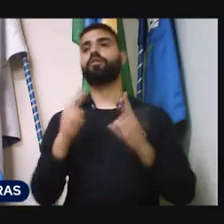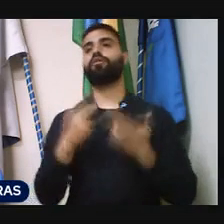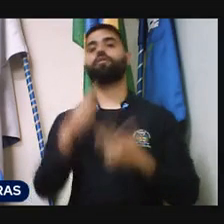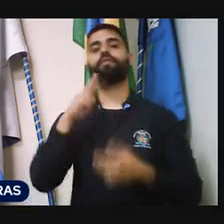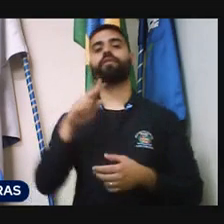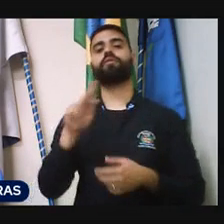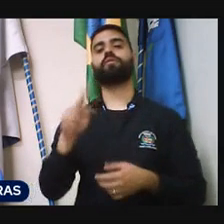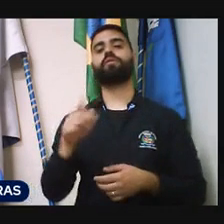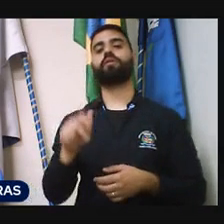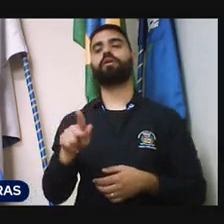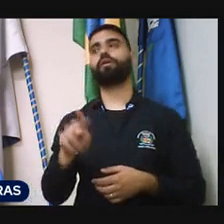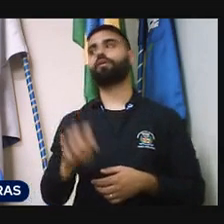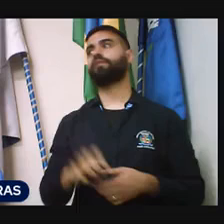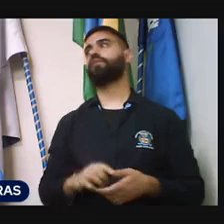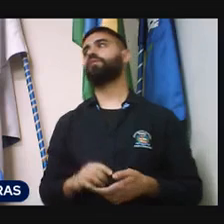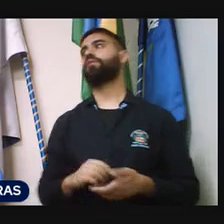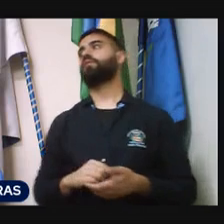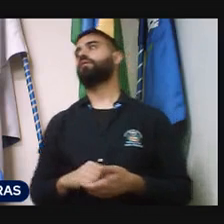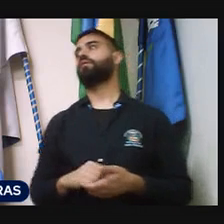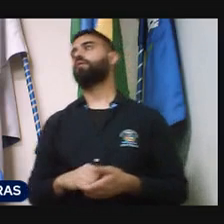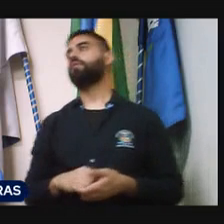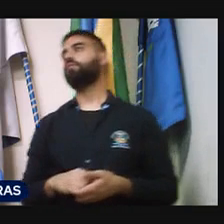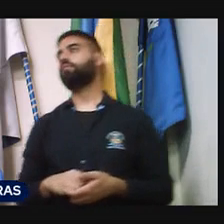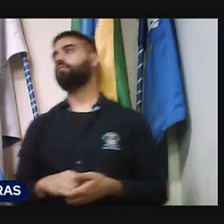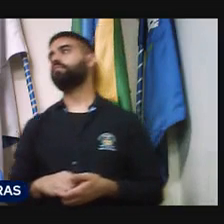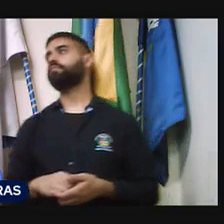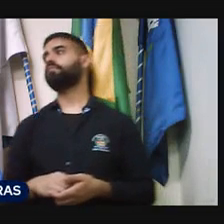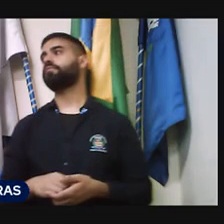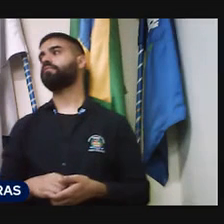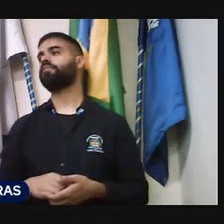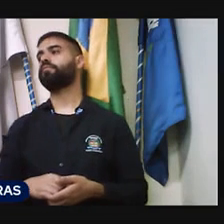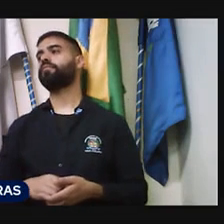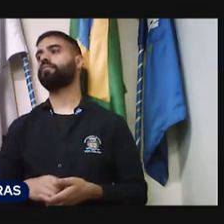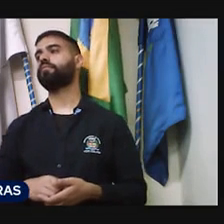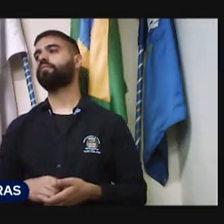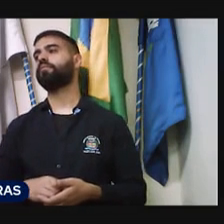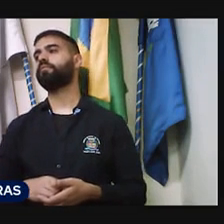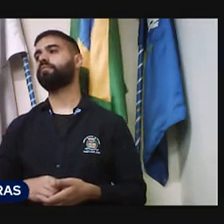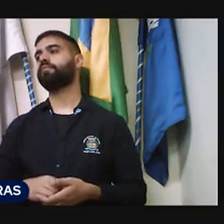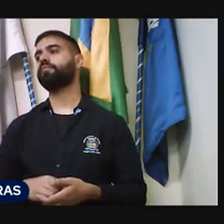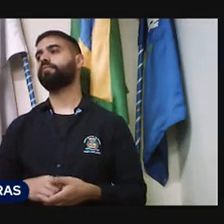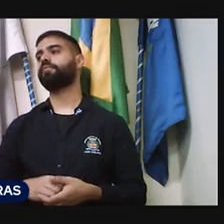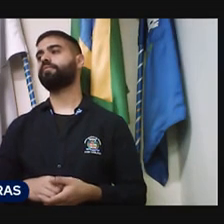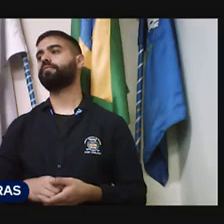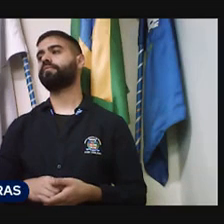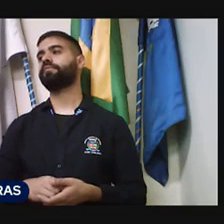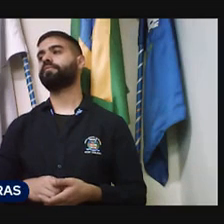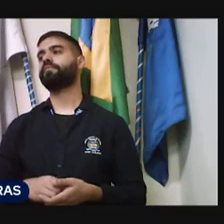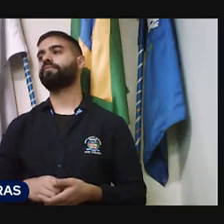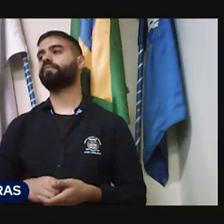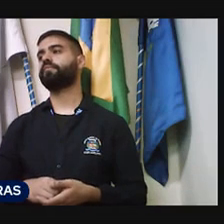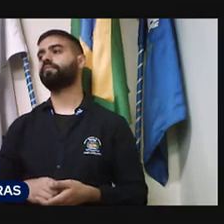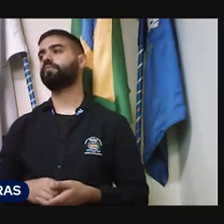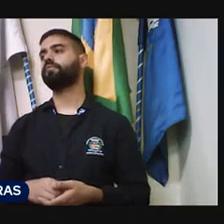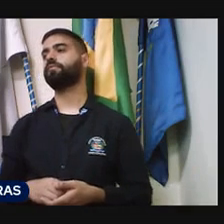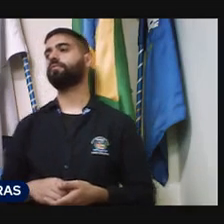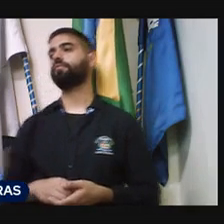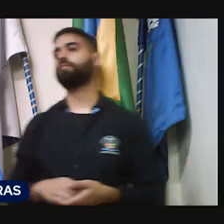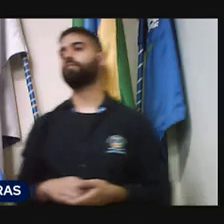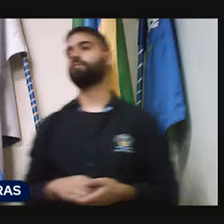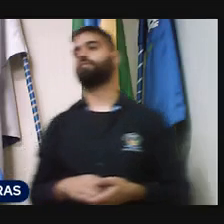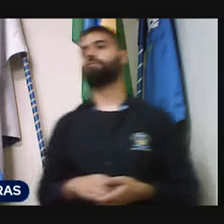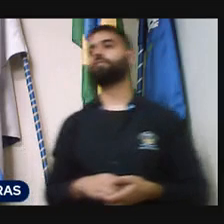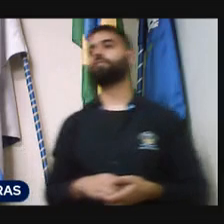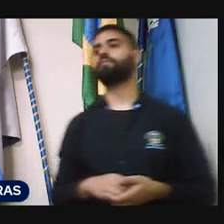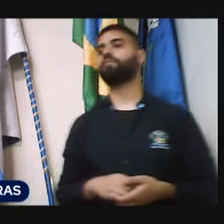deste 21 Vereador Eduardo e Mônica on o requerimento do vereador Eduardo hanke solicitando